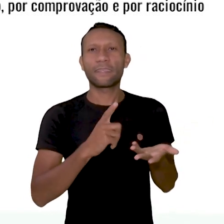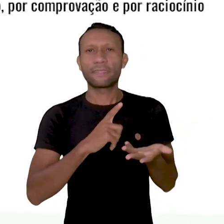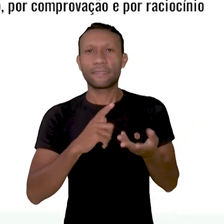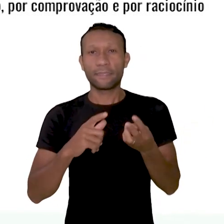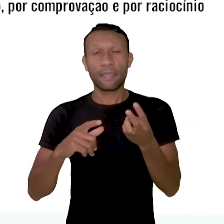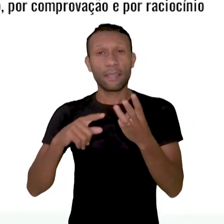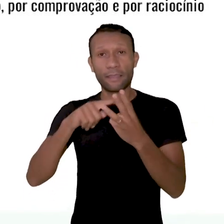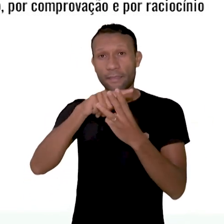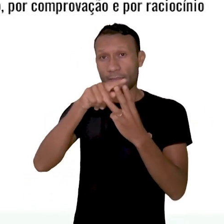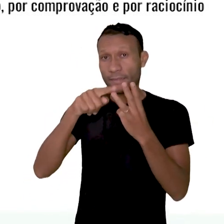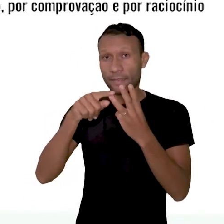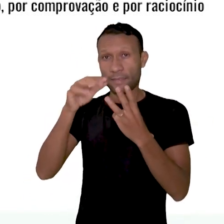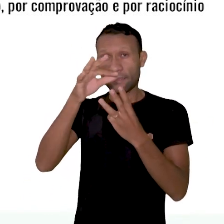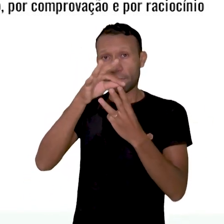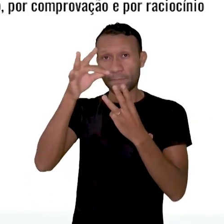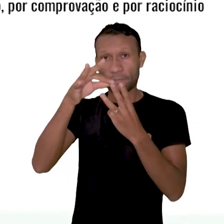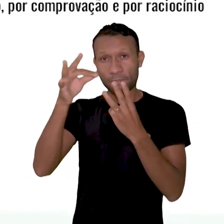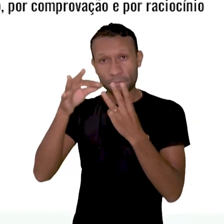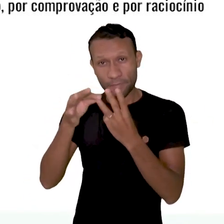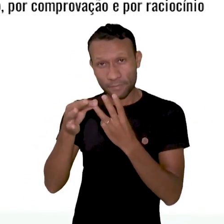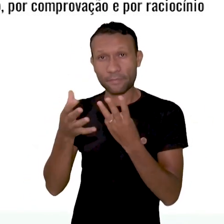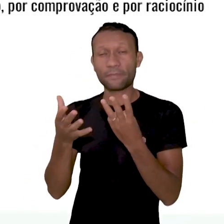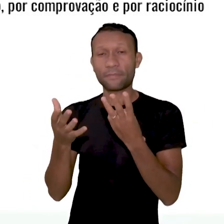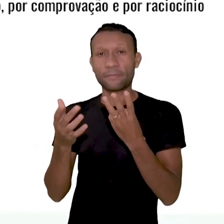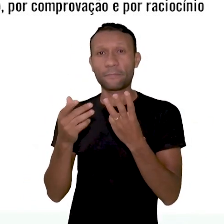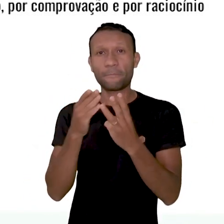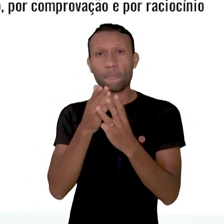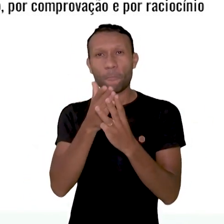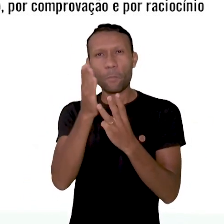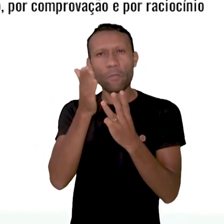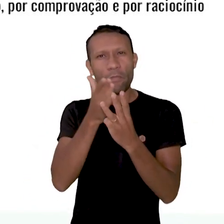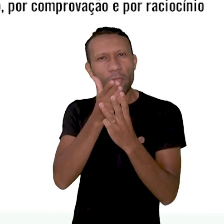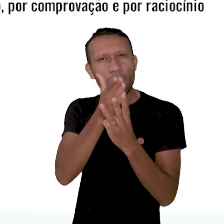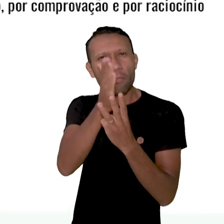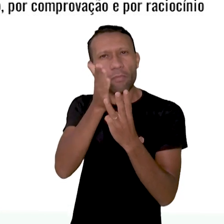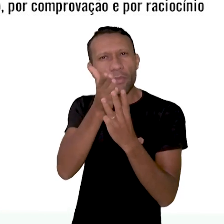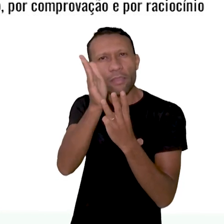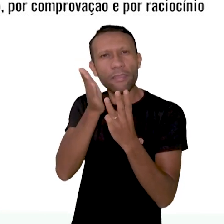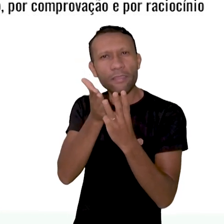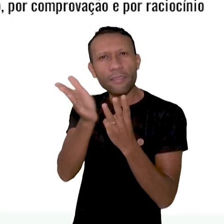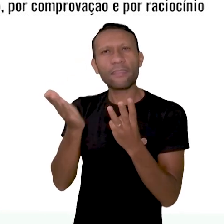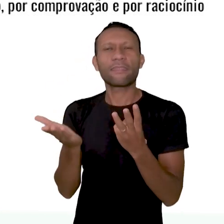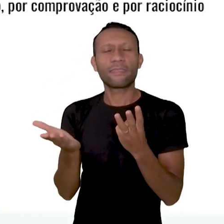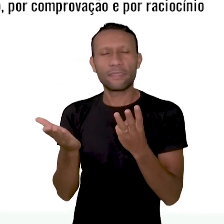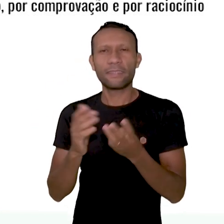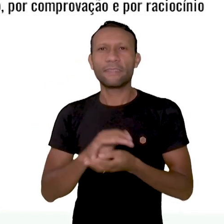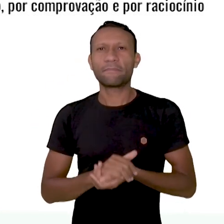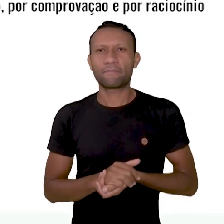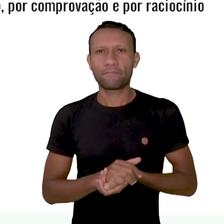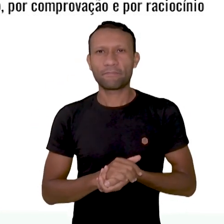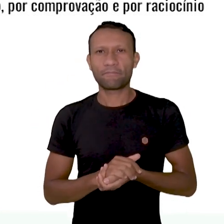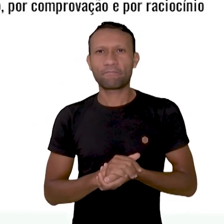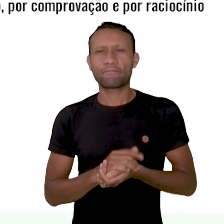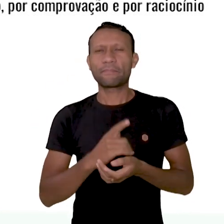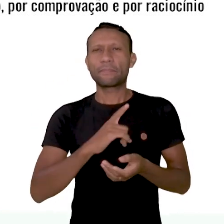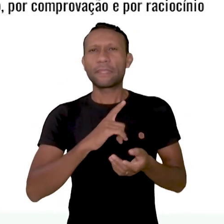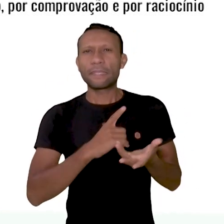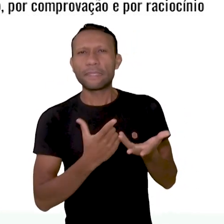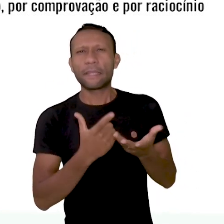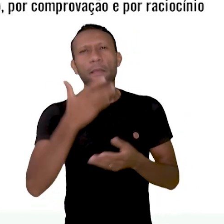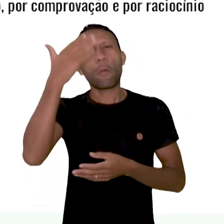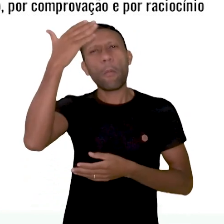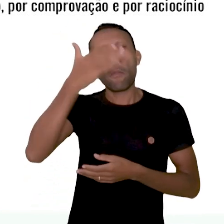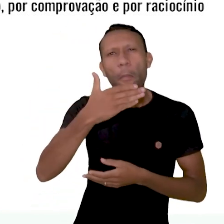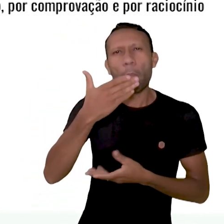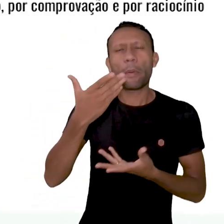de três. São três tipos de argumentação que eles se justificam por citação, por